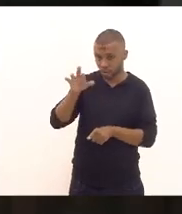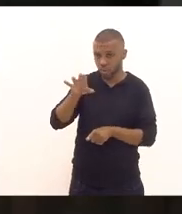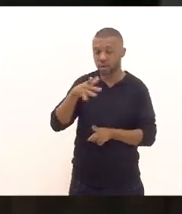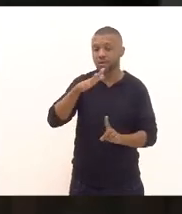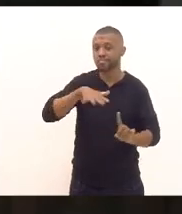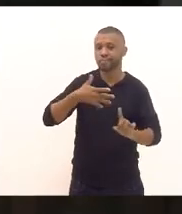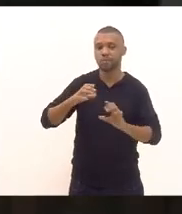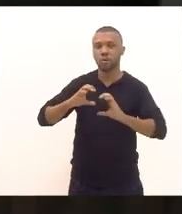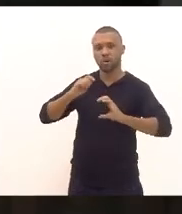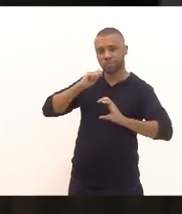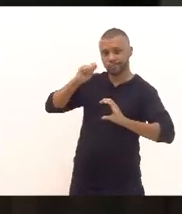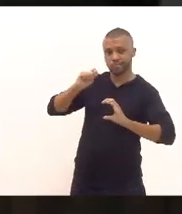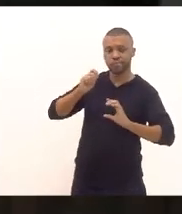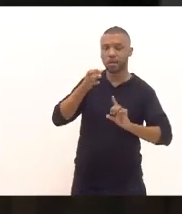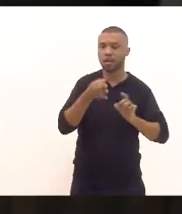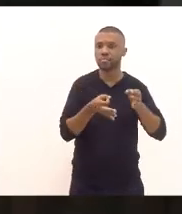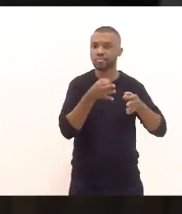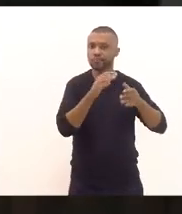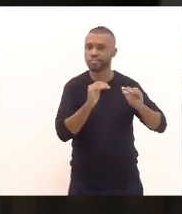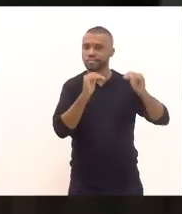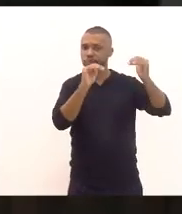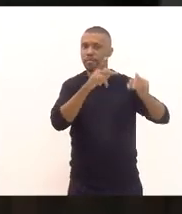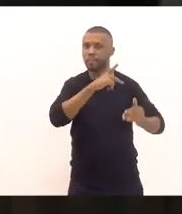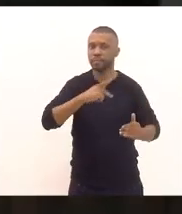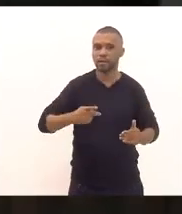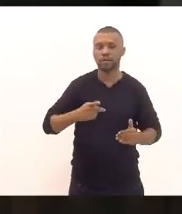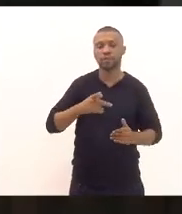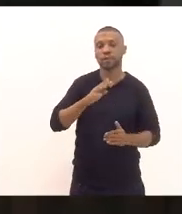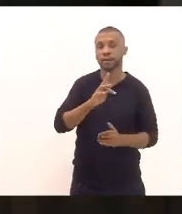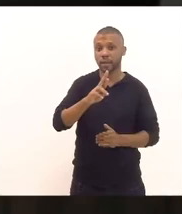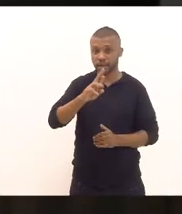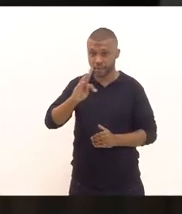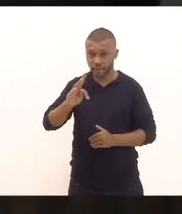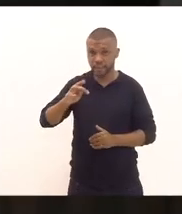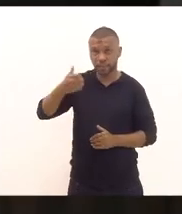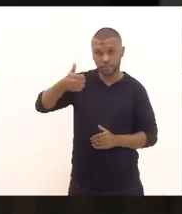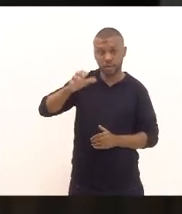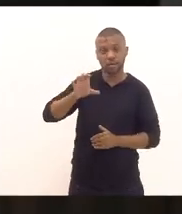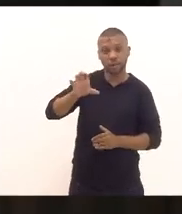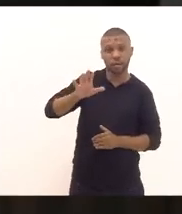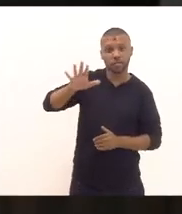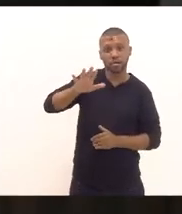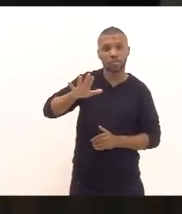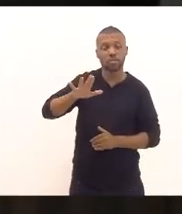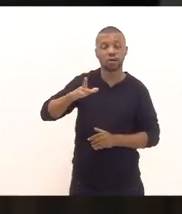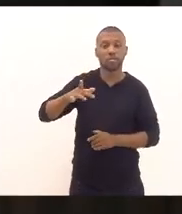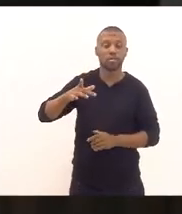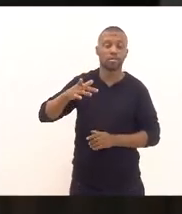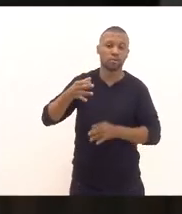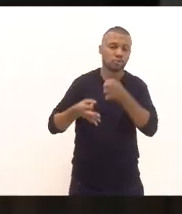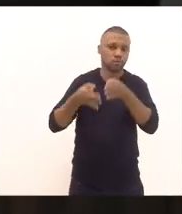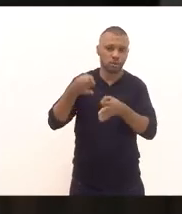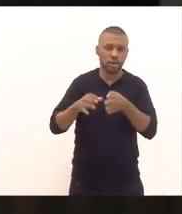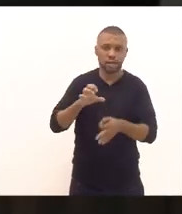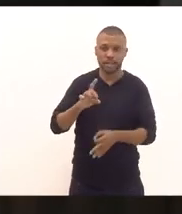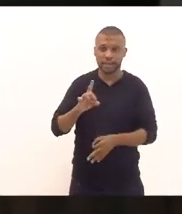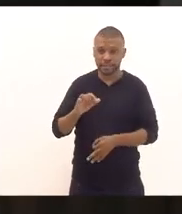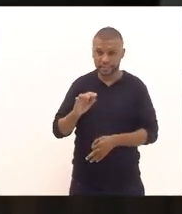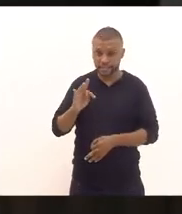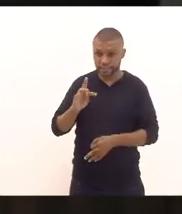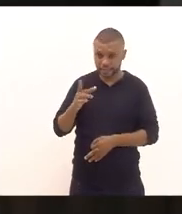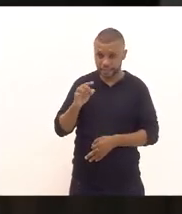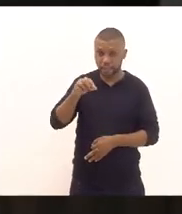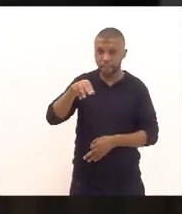celetista com a desembargadora-presidente do Tribunal Regional do Trabalho da 1ª região Dra Edith Maria Corrêa Tourinho parece da